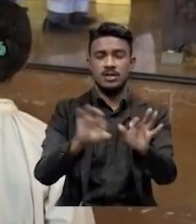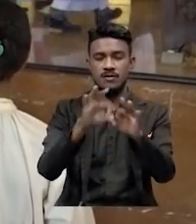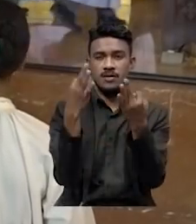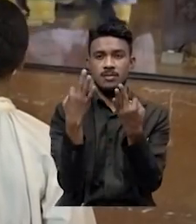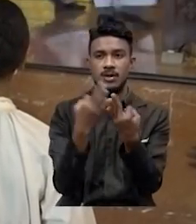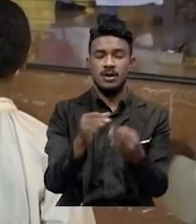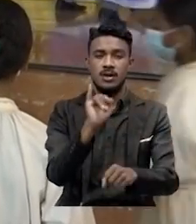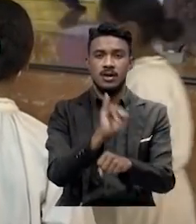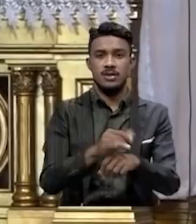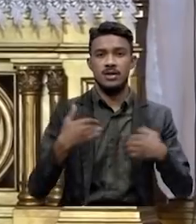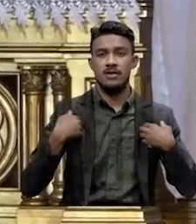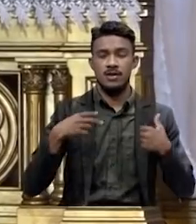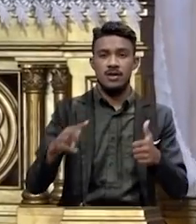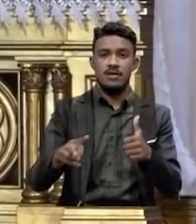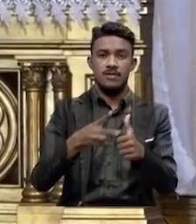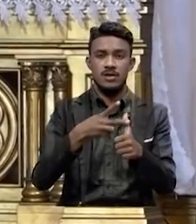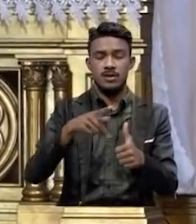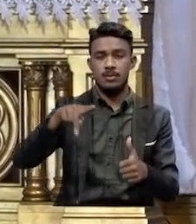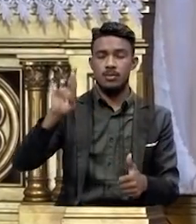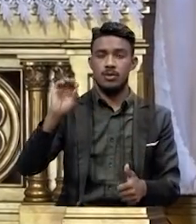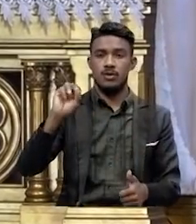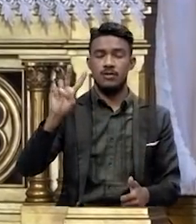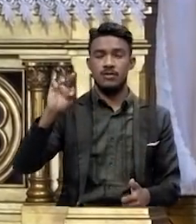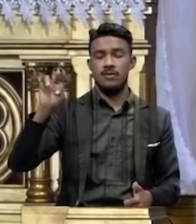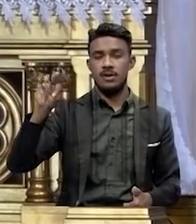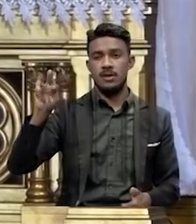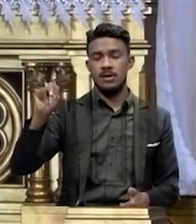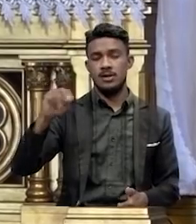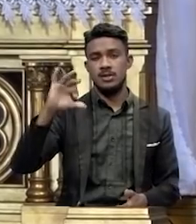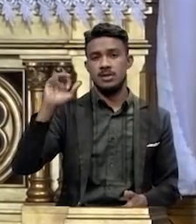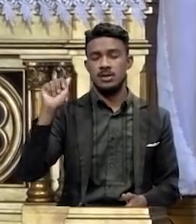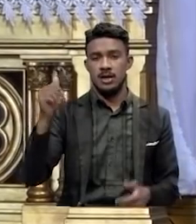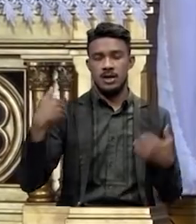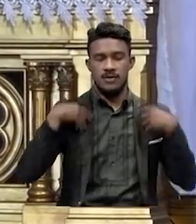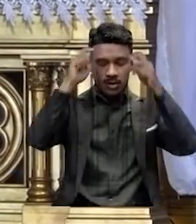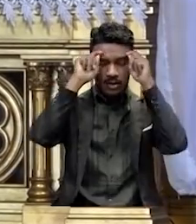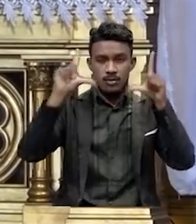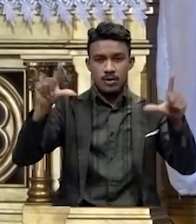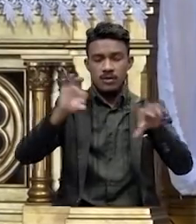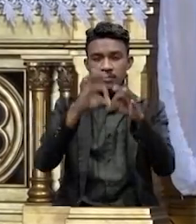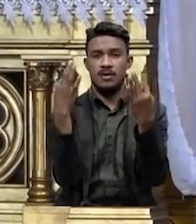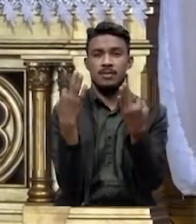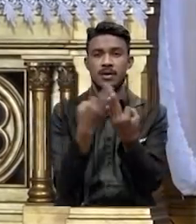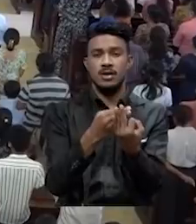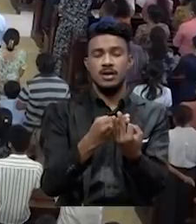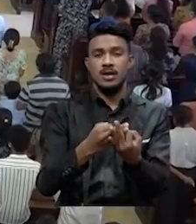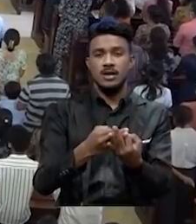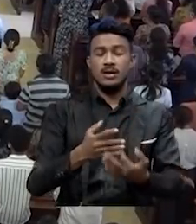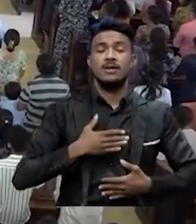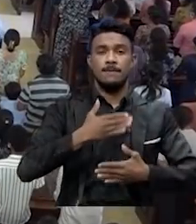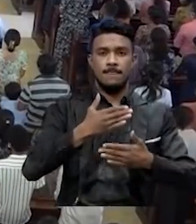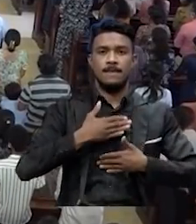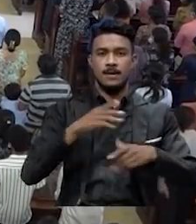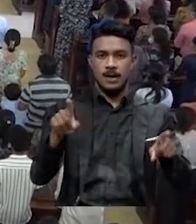existe iha vice-província Liu-Liu iha Timor. Família congregação salesiana sente que solok